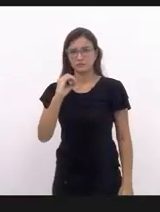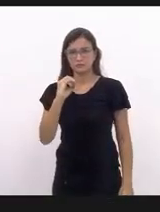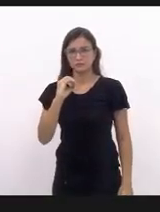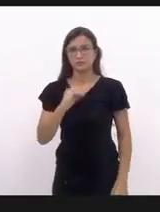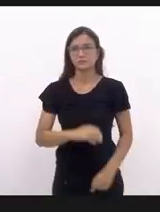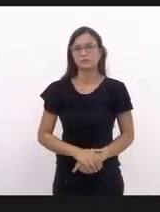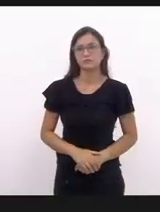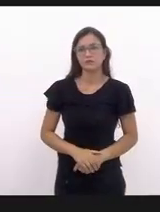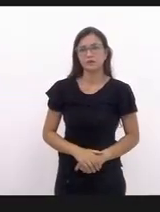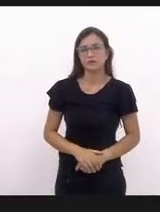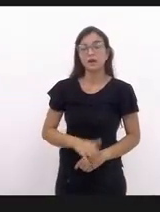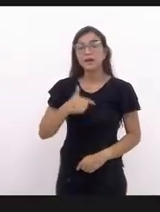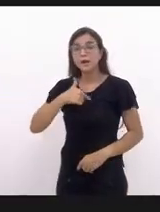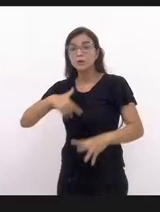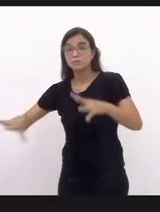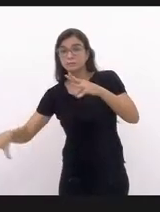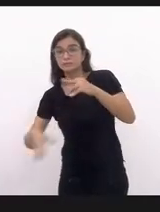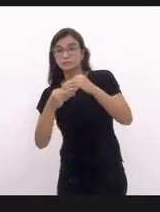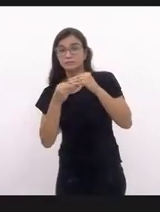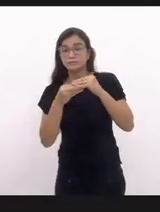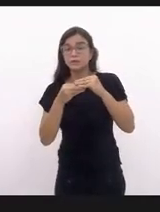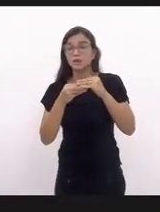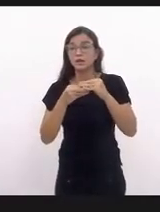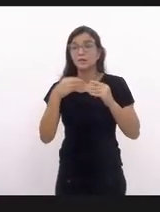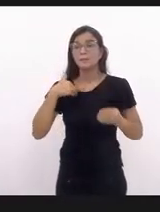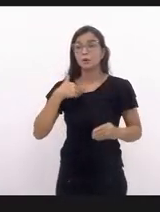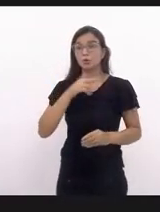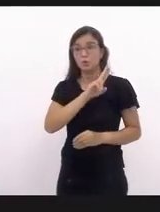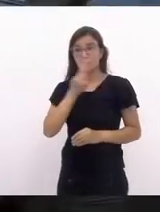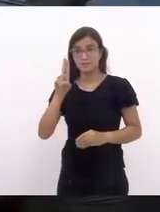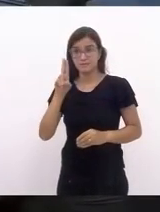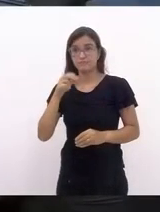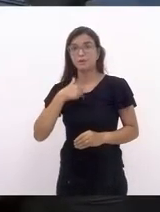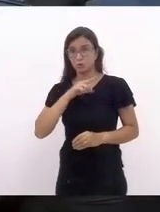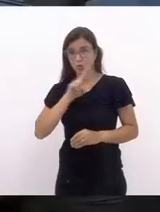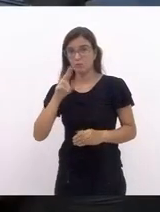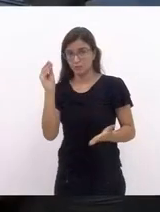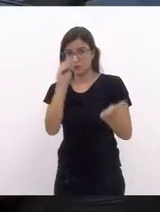é só para incluir Naná tudo bem meu nome na escola o seu presente